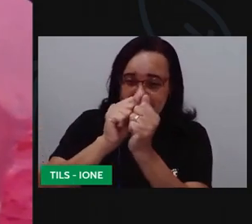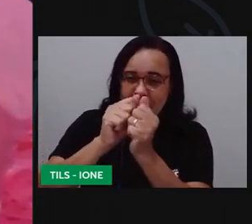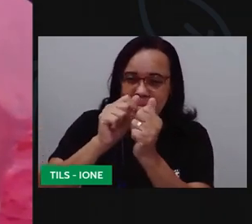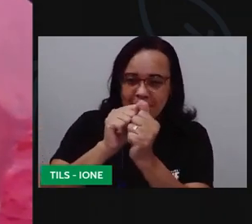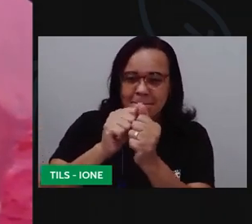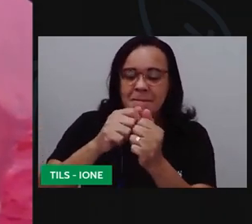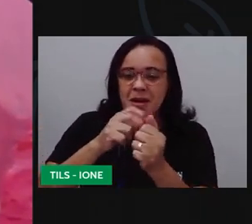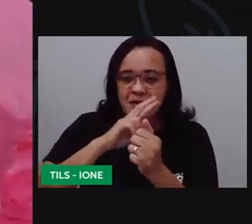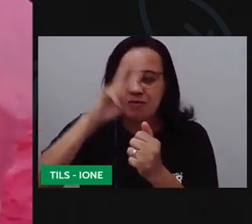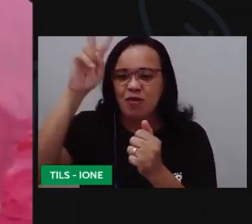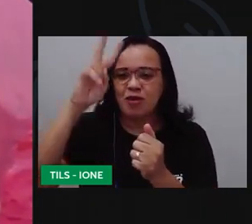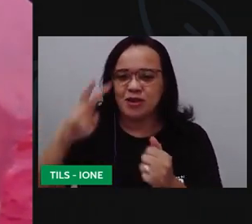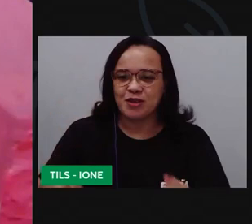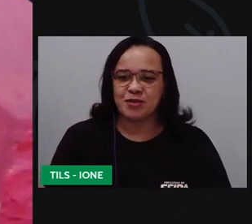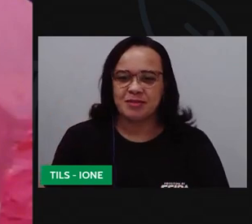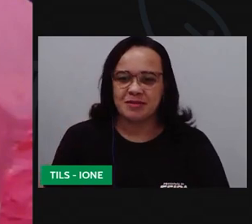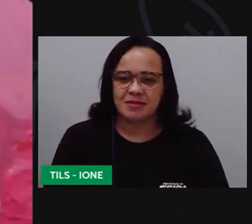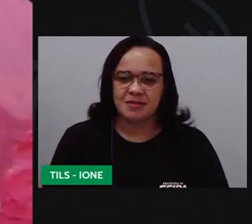certo?